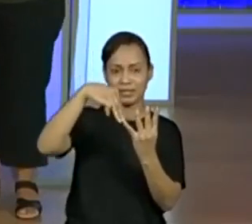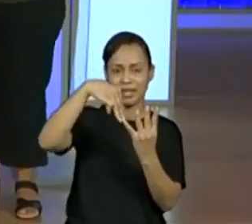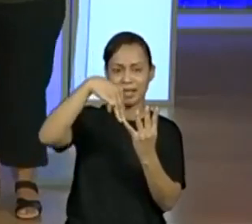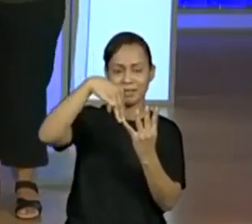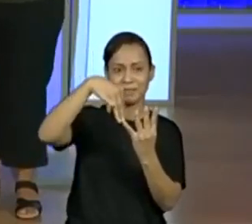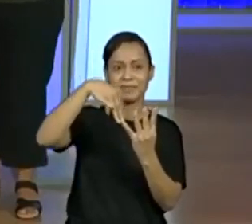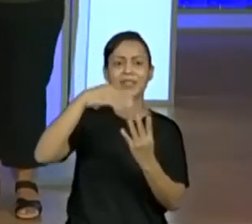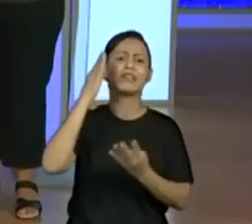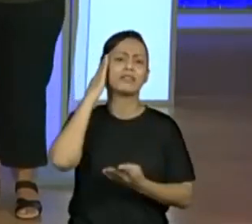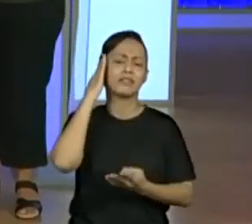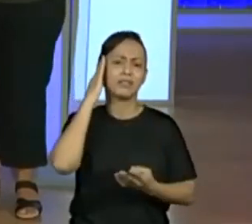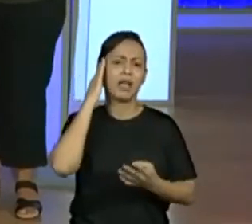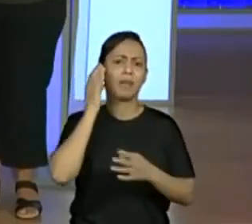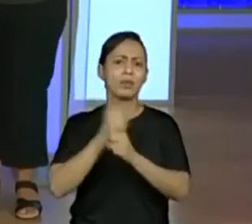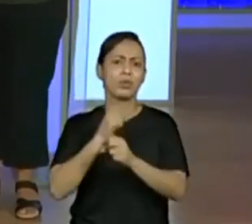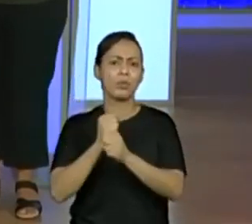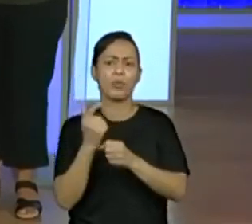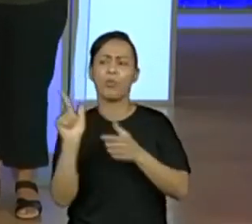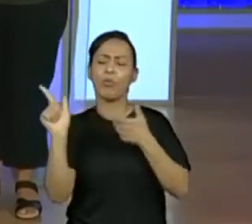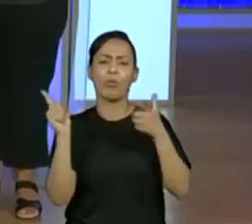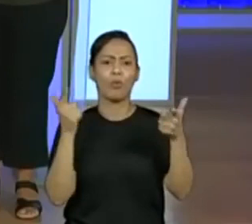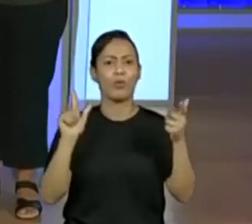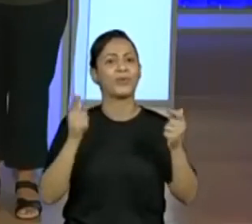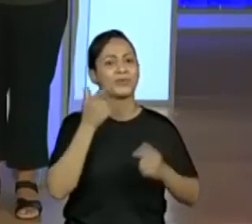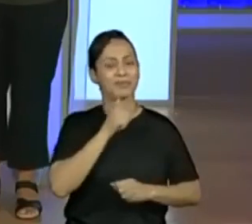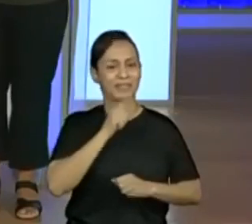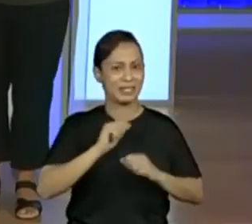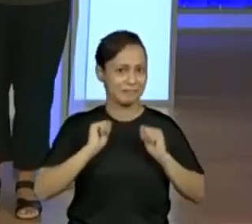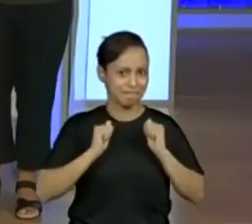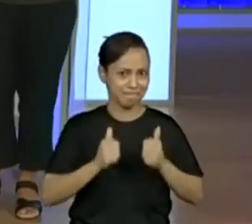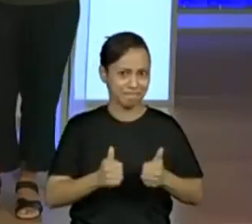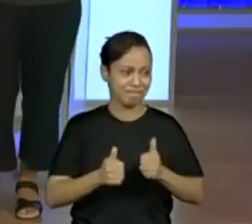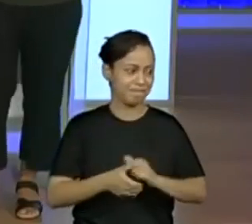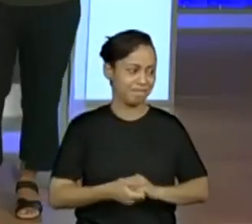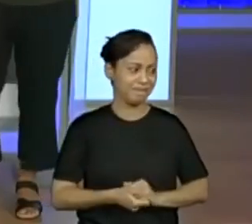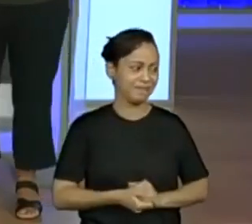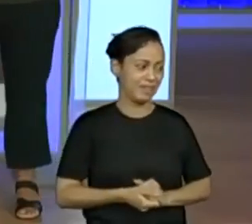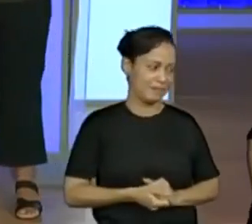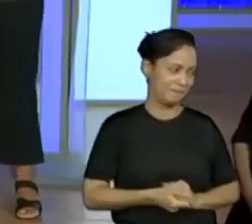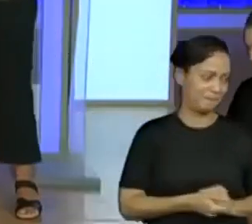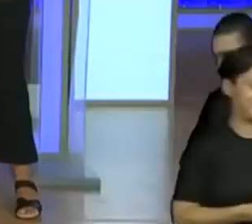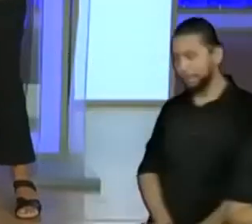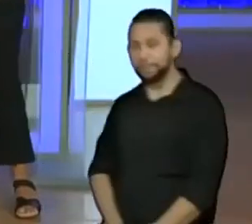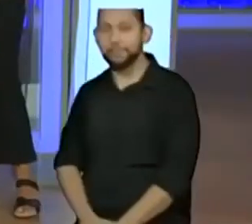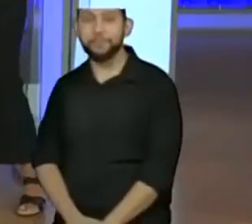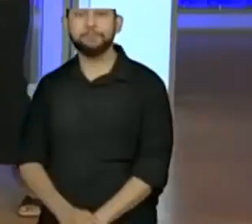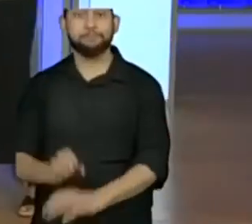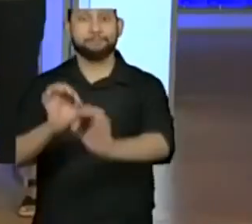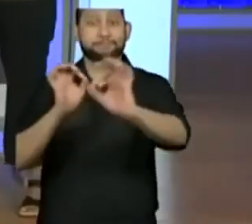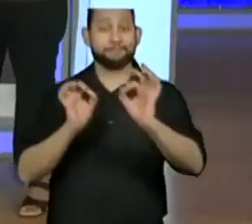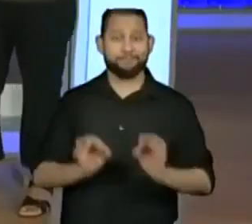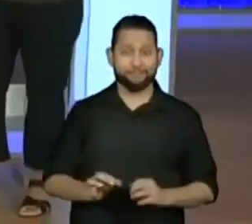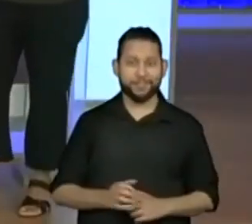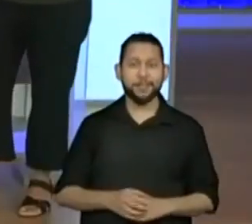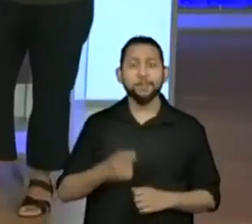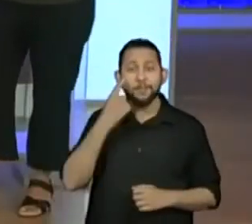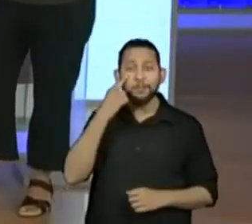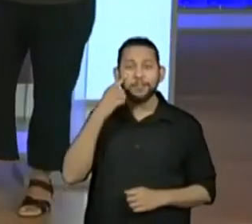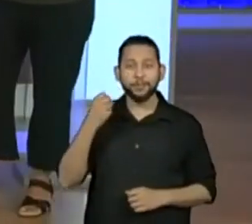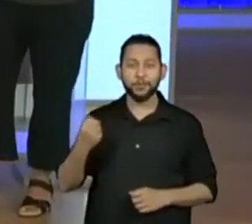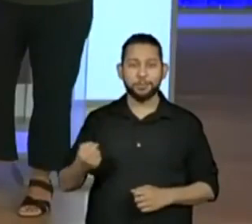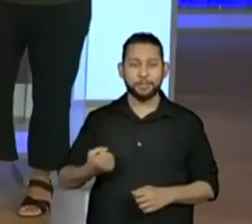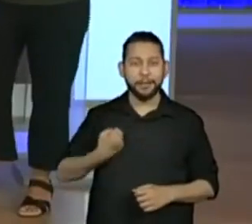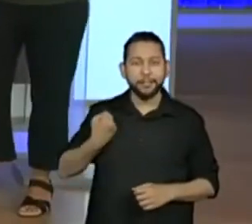muito mais fácil saber quais são os outros números que estão na lousa, né, professora? Exato. Se nós formos pensar, então, o número